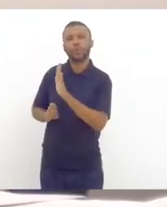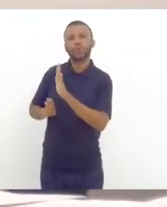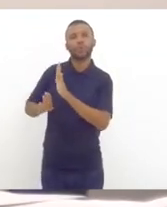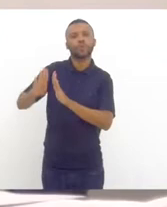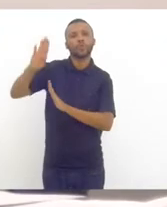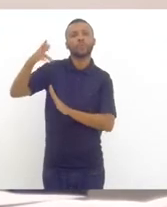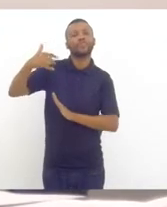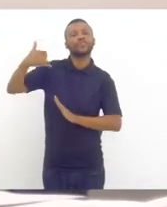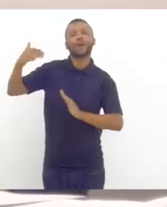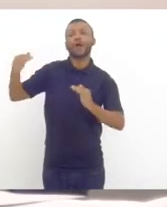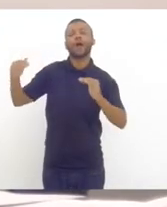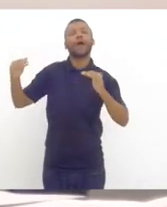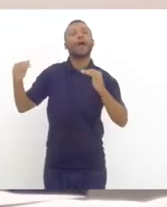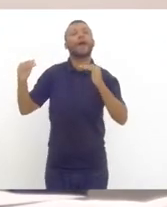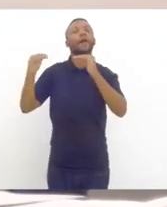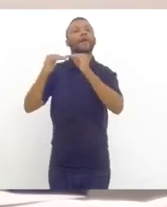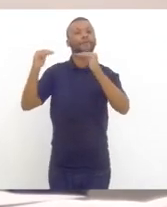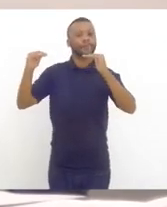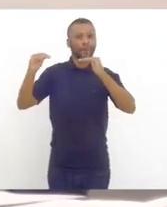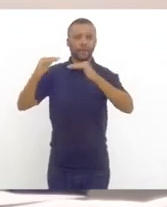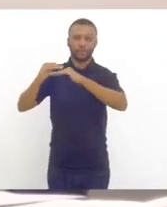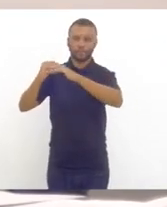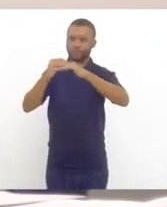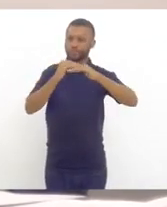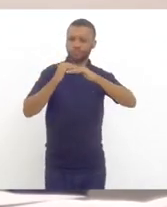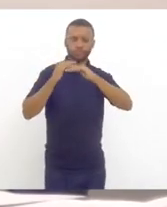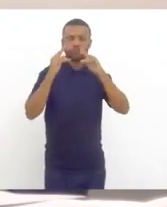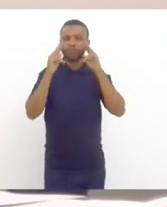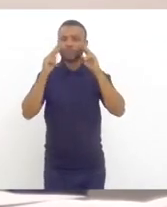equidade, considerando o nível